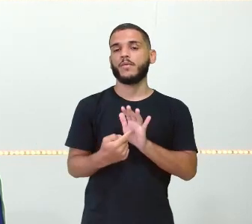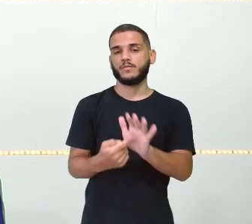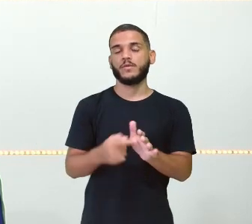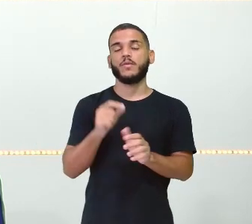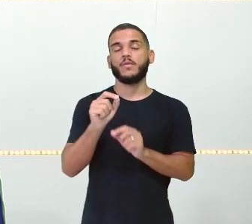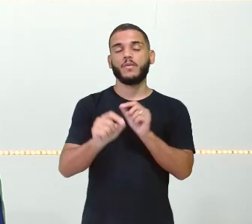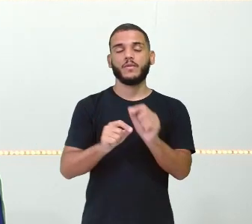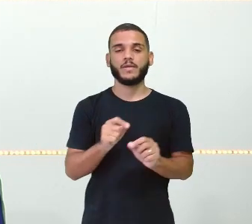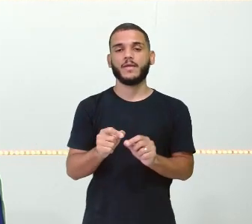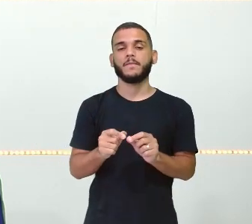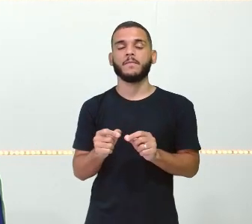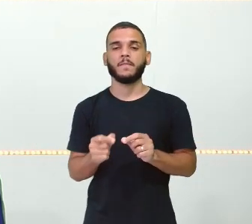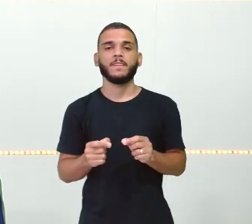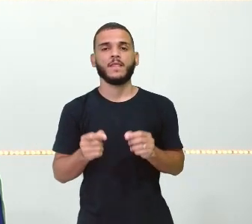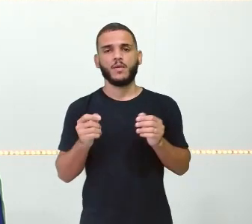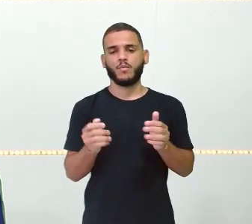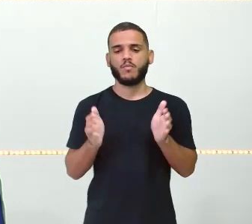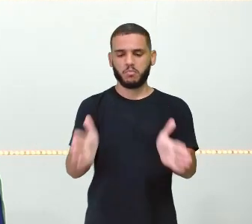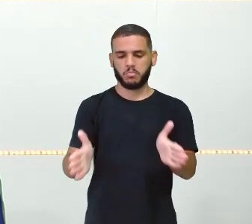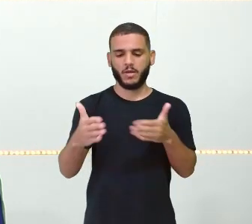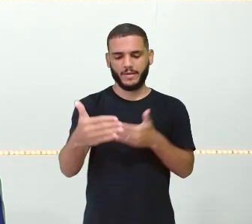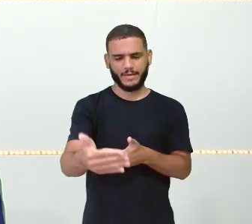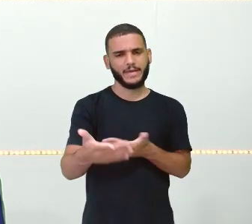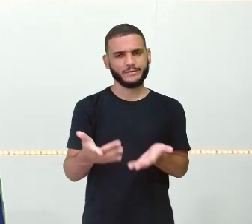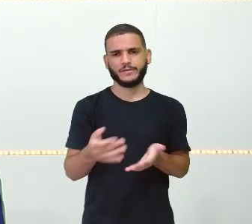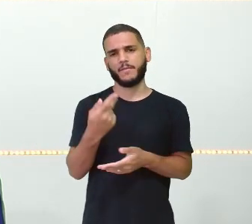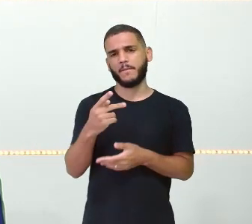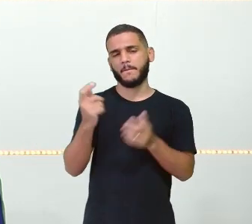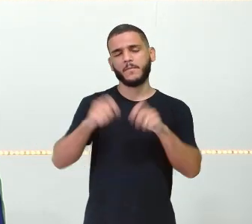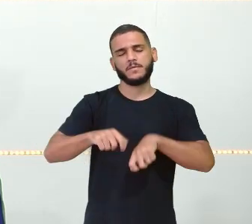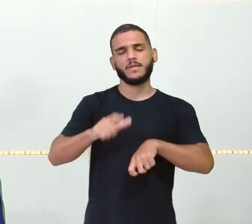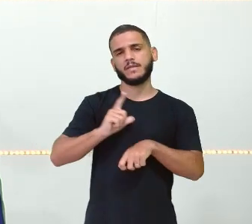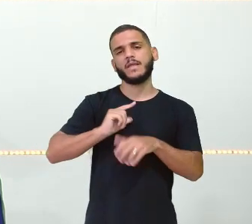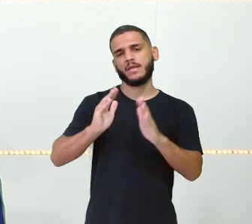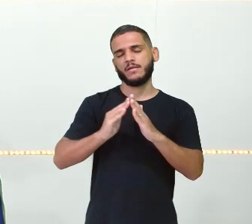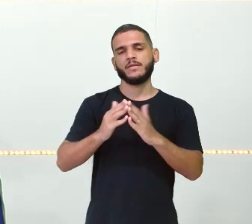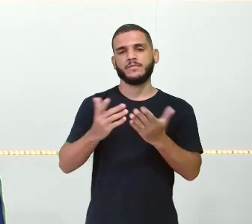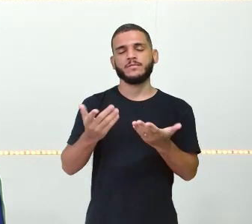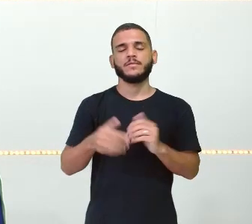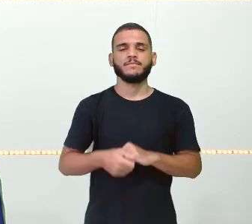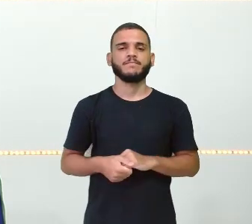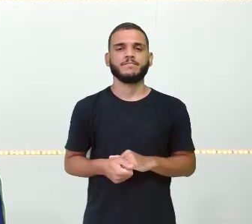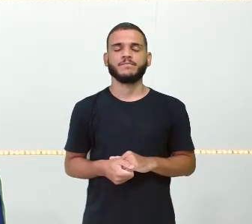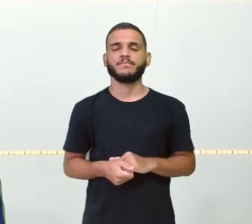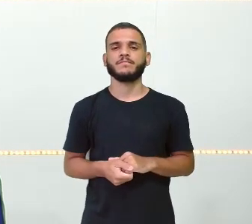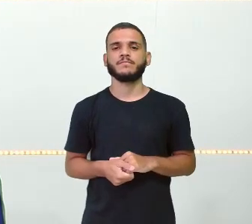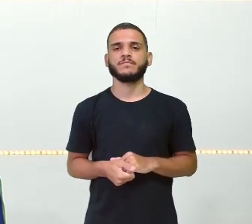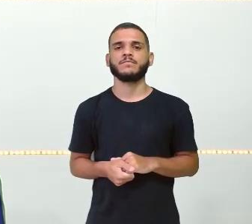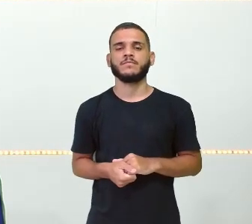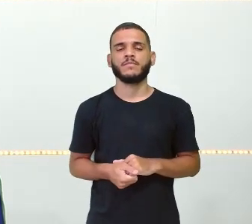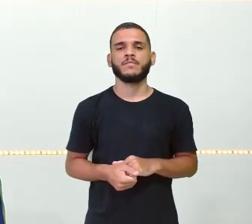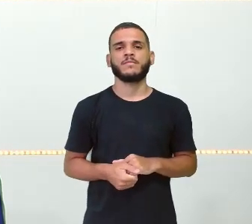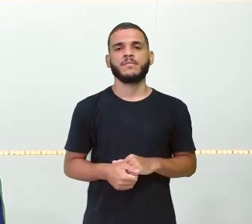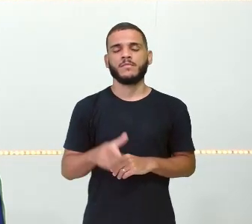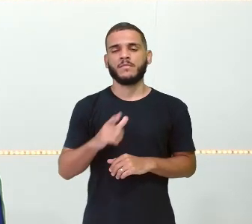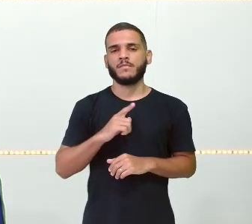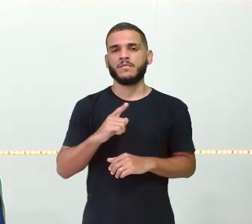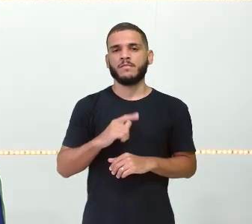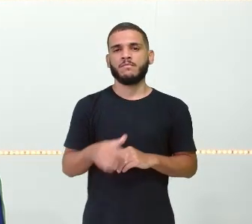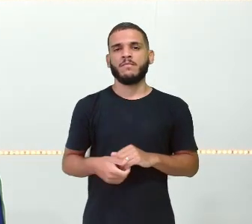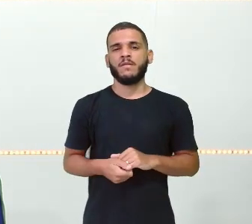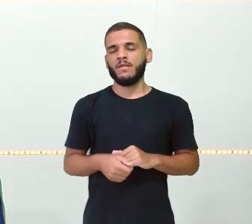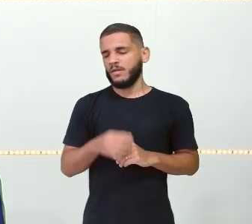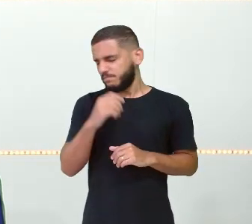de creme dental, caixas de remédio, que pode ter esse formato de um